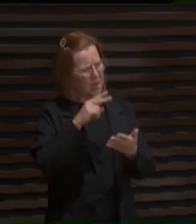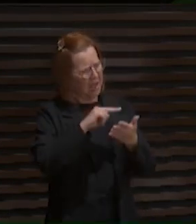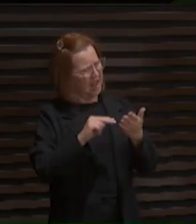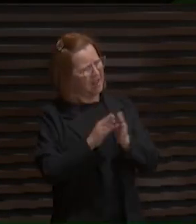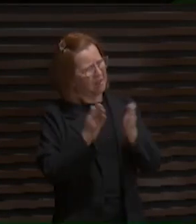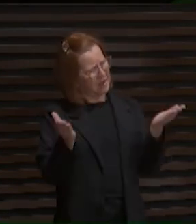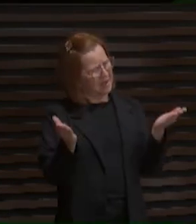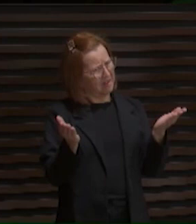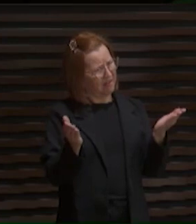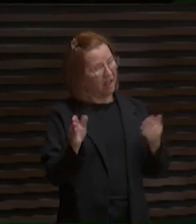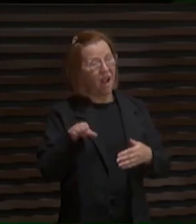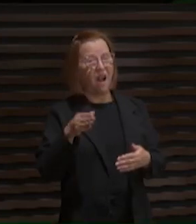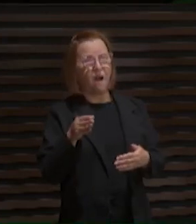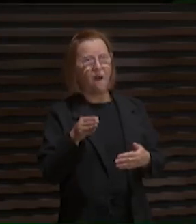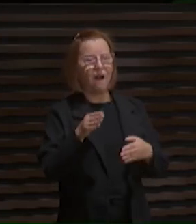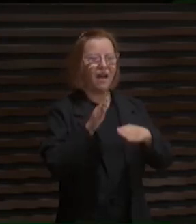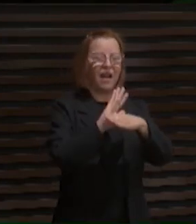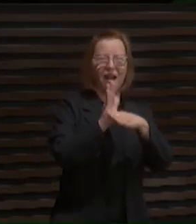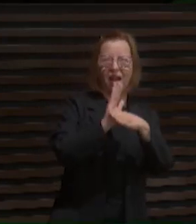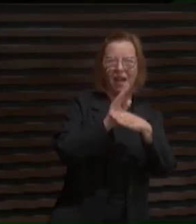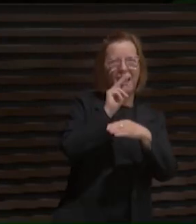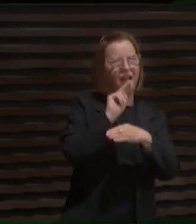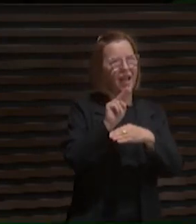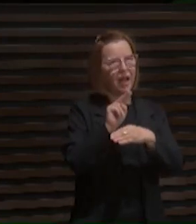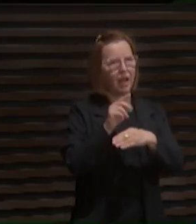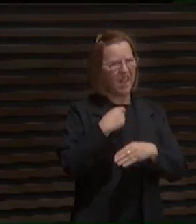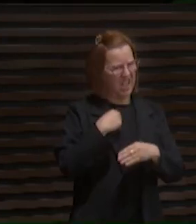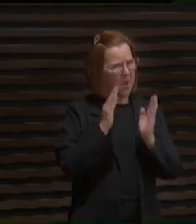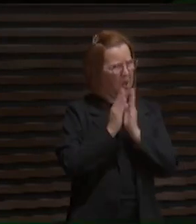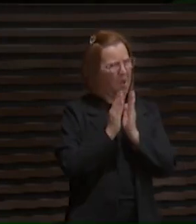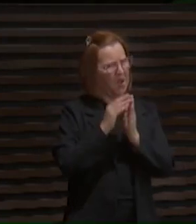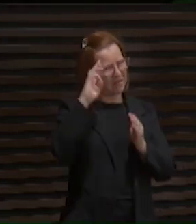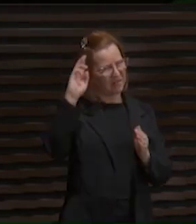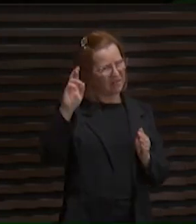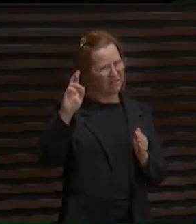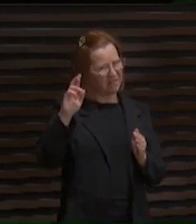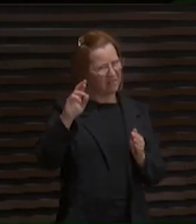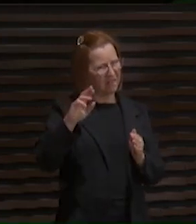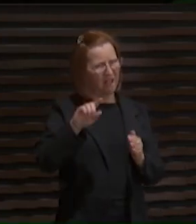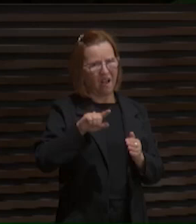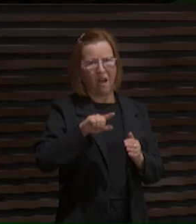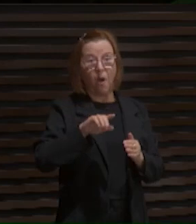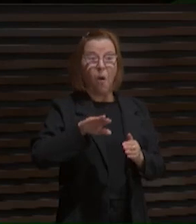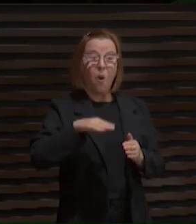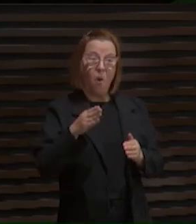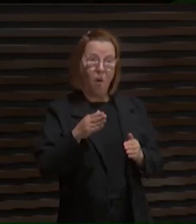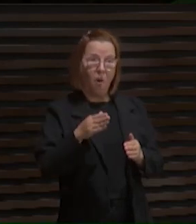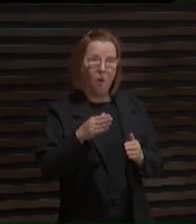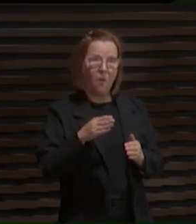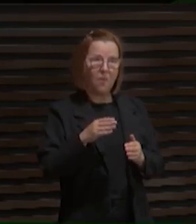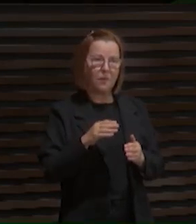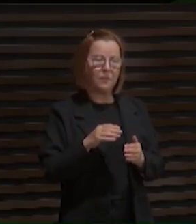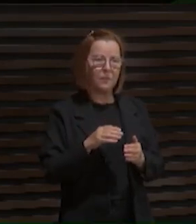assistido séries? Eu tenho orado ao Senhor ou eu tenho gasto meu tempo em redes sociais? Eu tenho